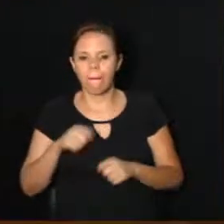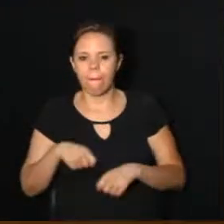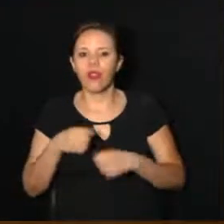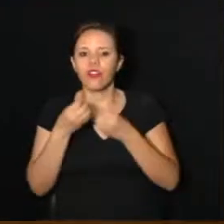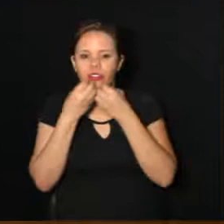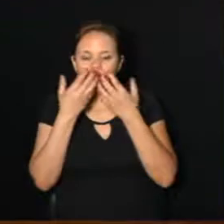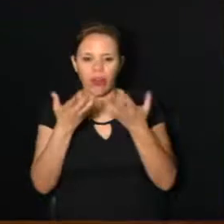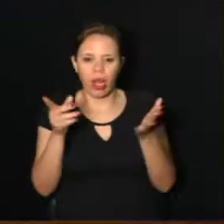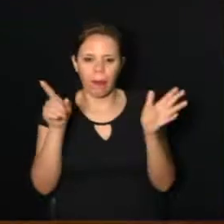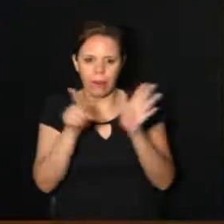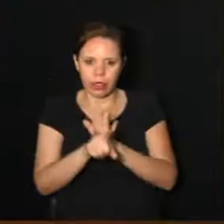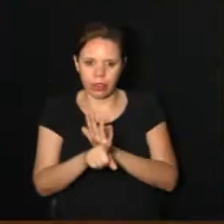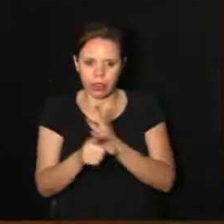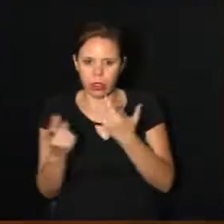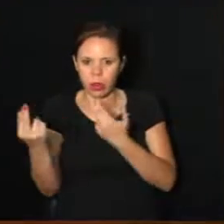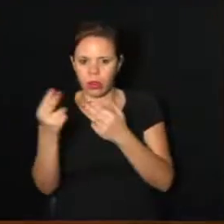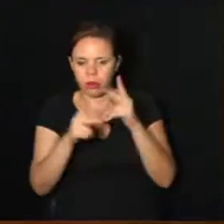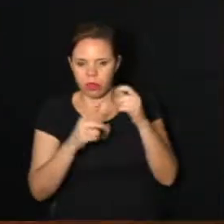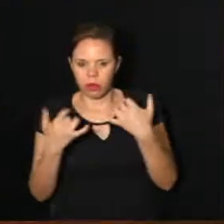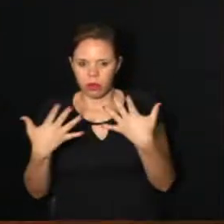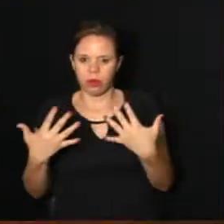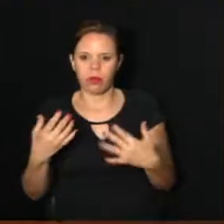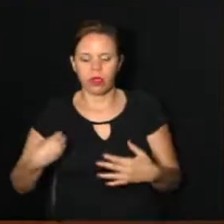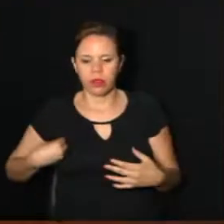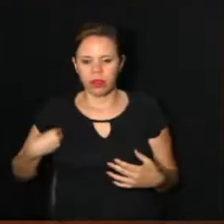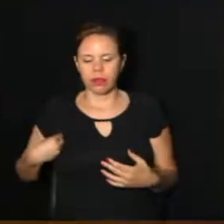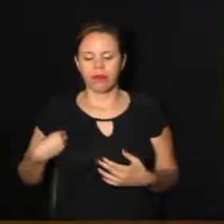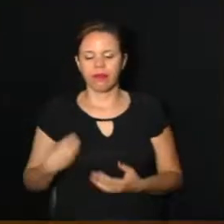seus questionamentos, assim como as pessoas aqui presentes.